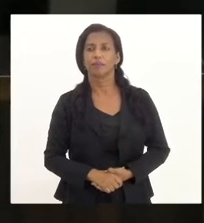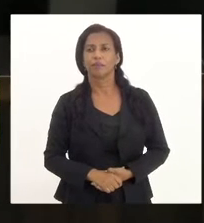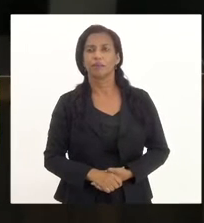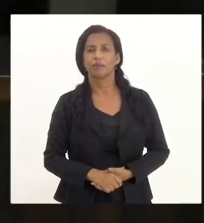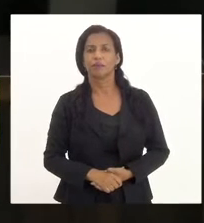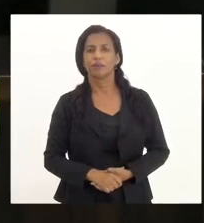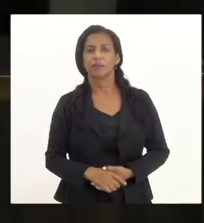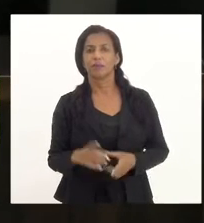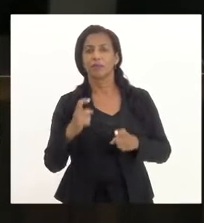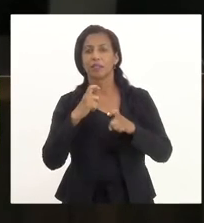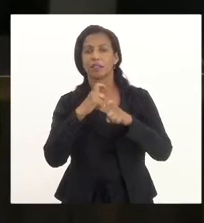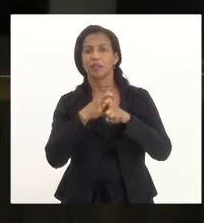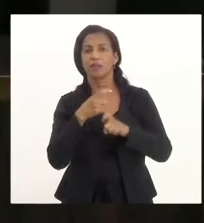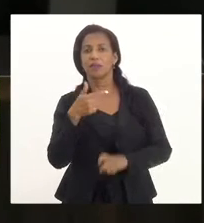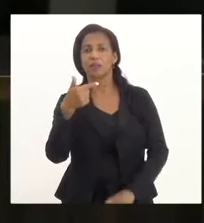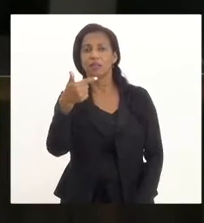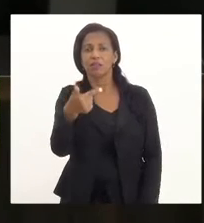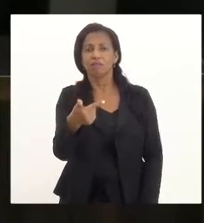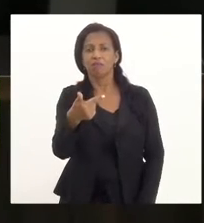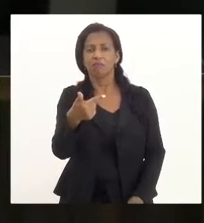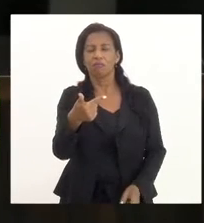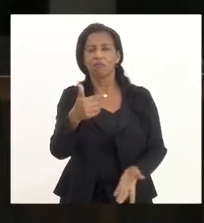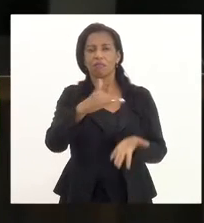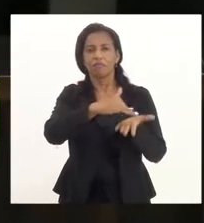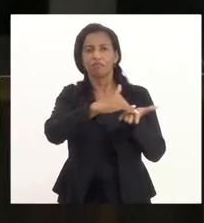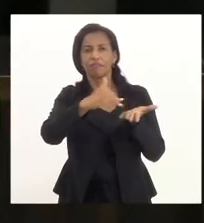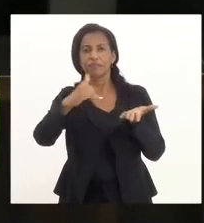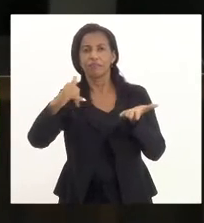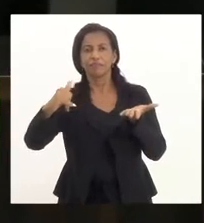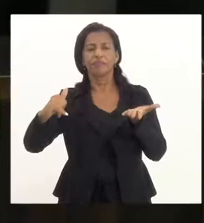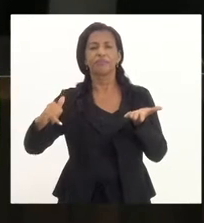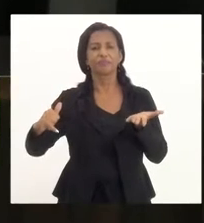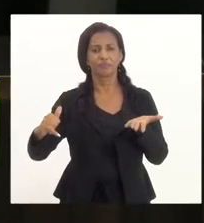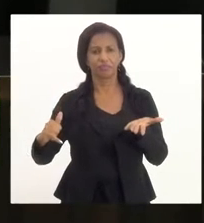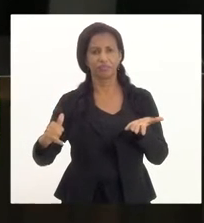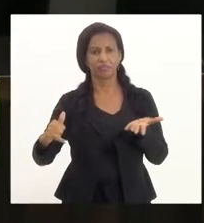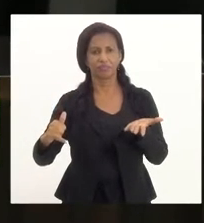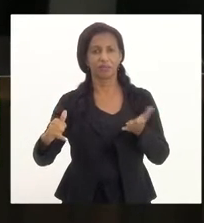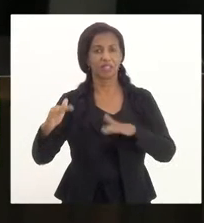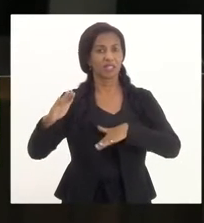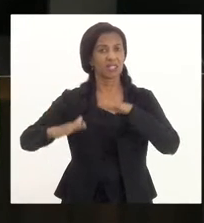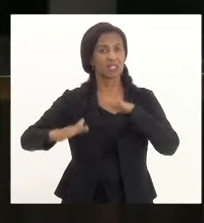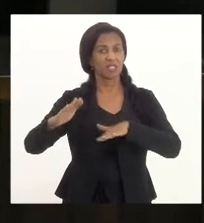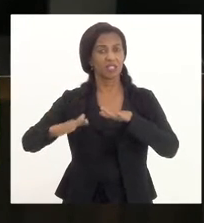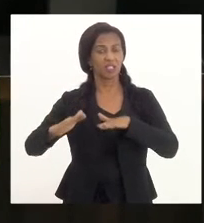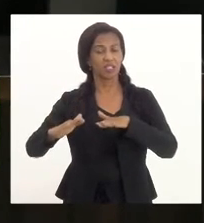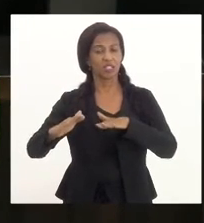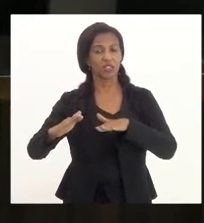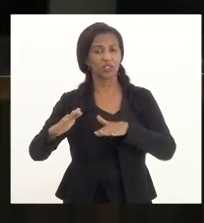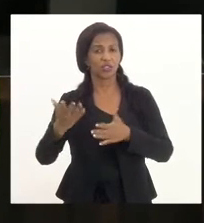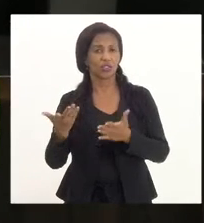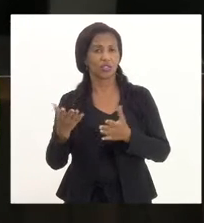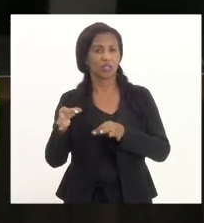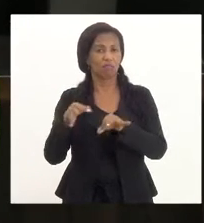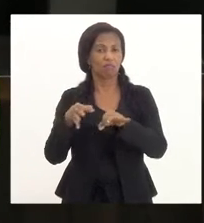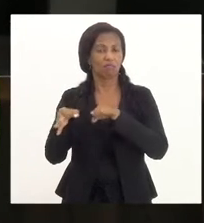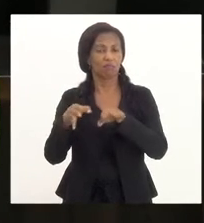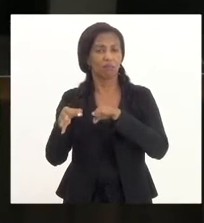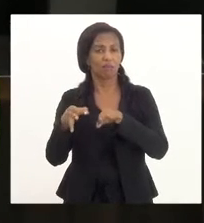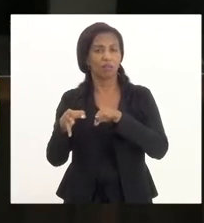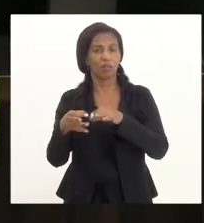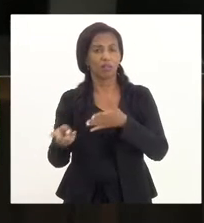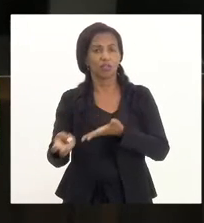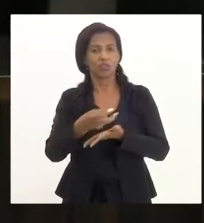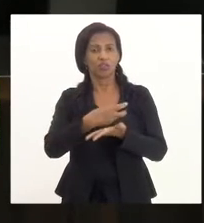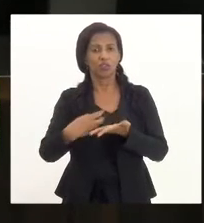o inciso 2 afastadas desde que prevista expressamente no plano de